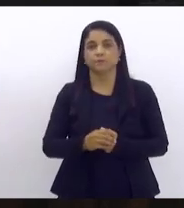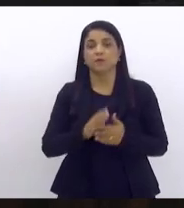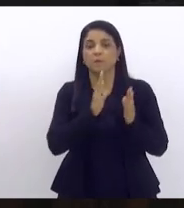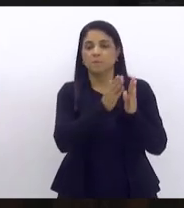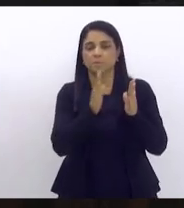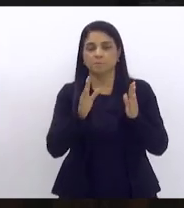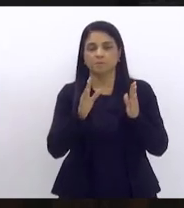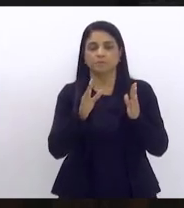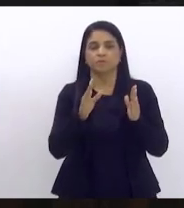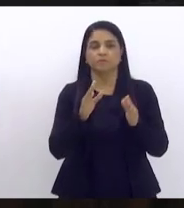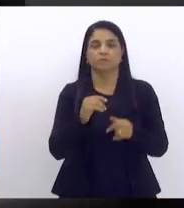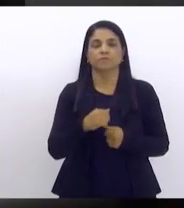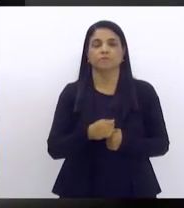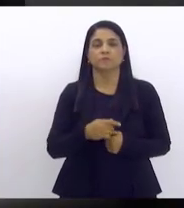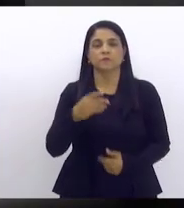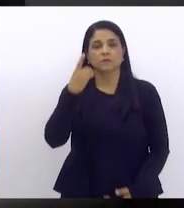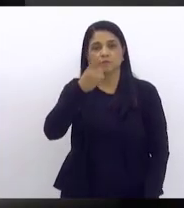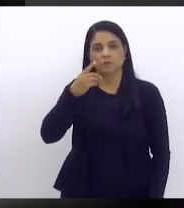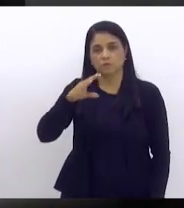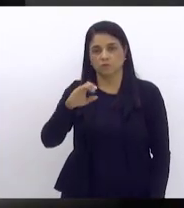ordem. Deputado Chico Machado.